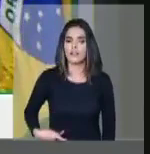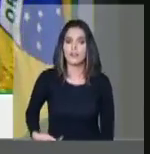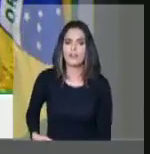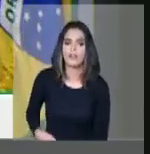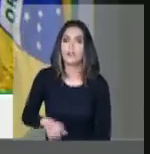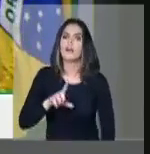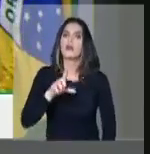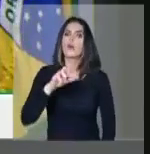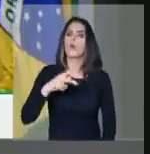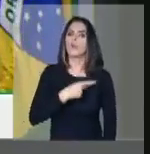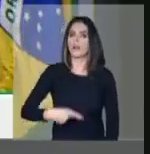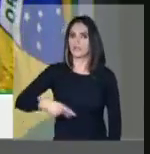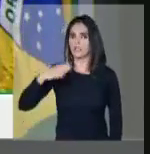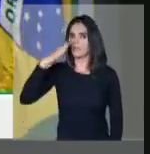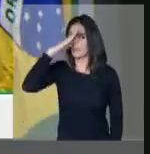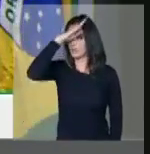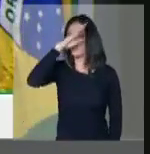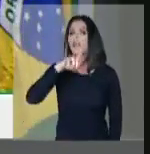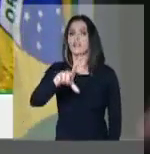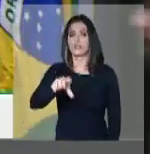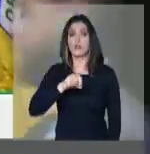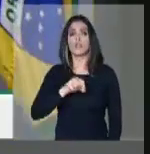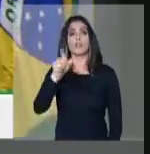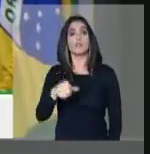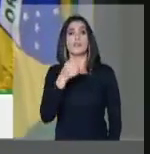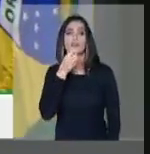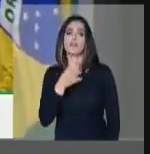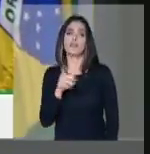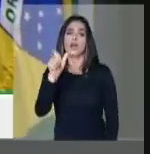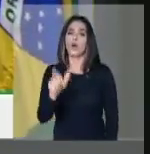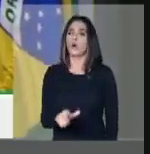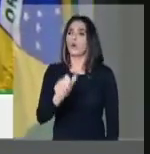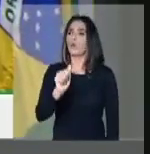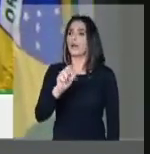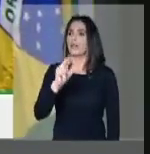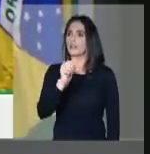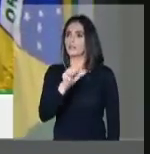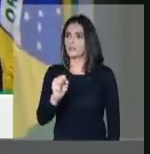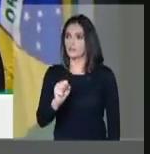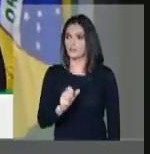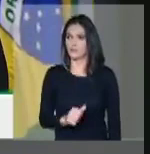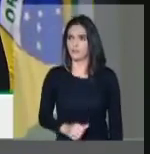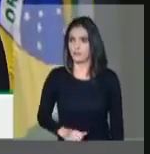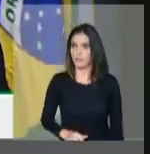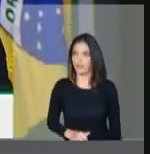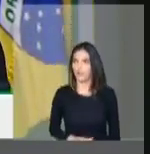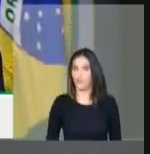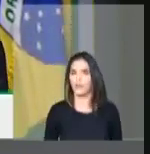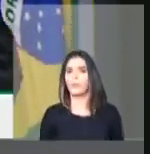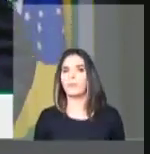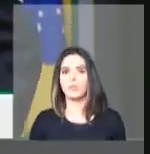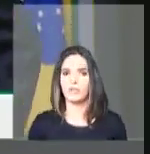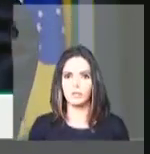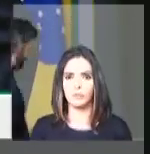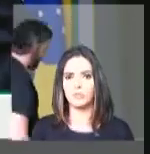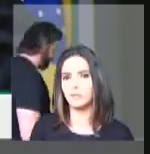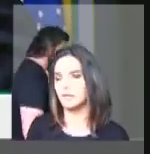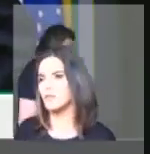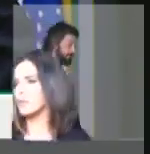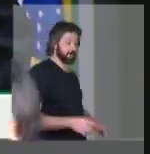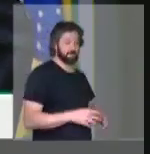foi escolha feliz do Presidente da República, porque ele sempre se impôs na Procuradoria da